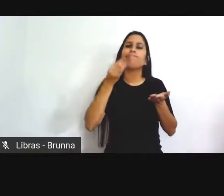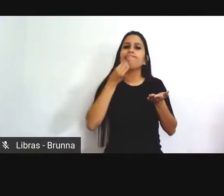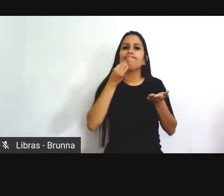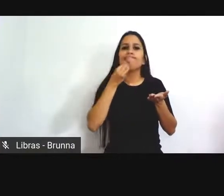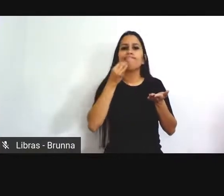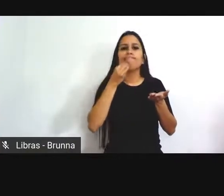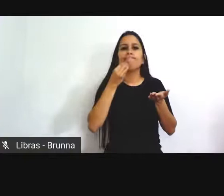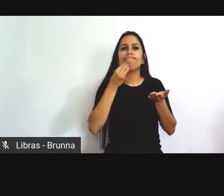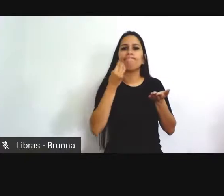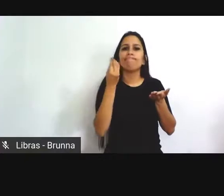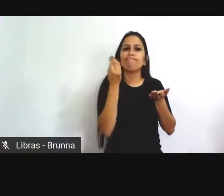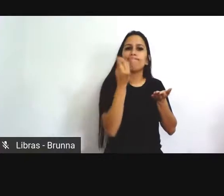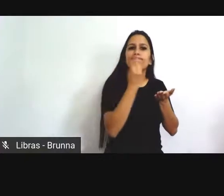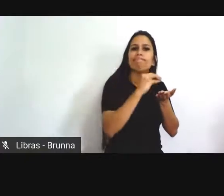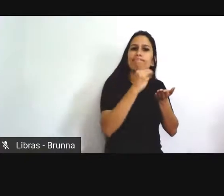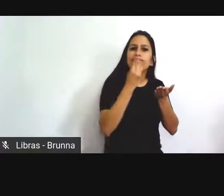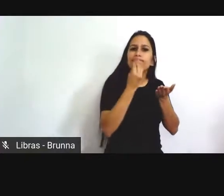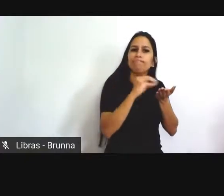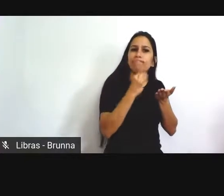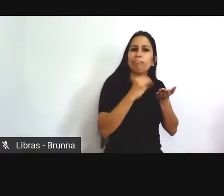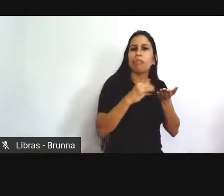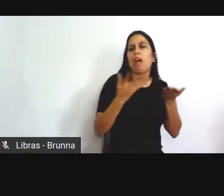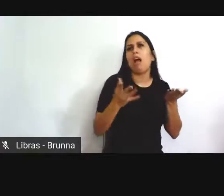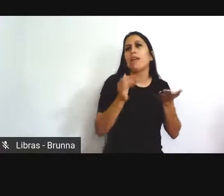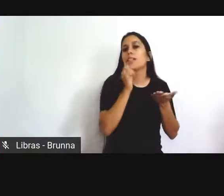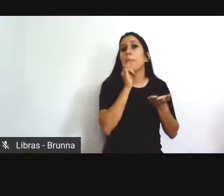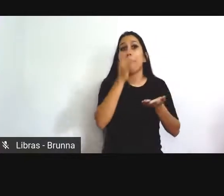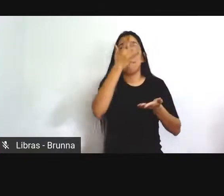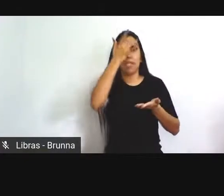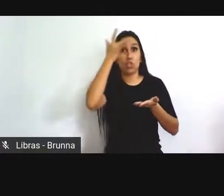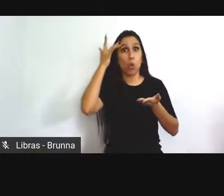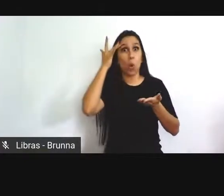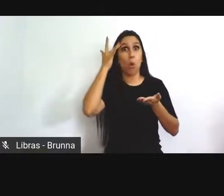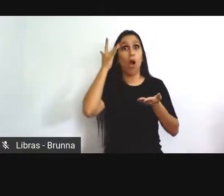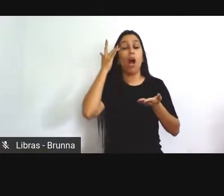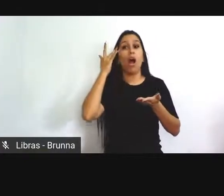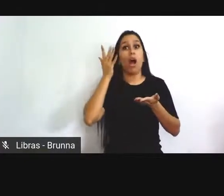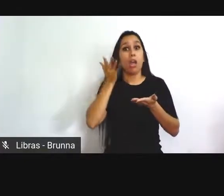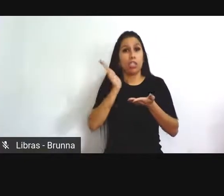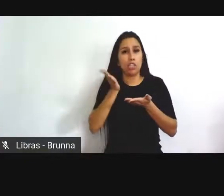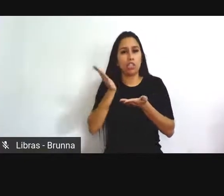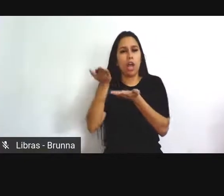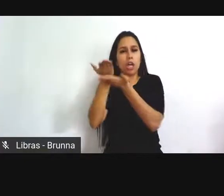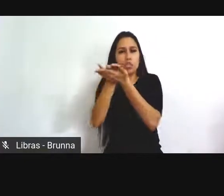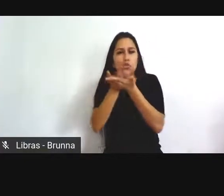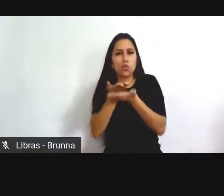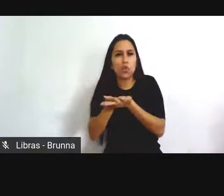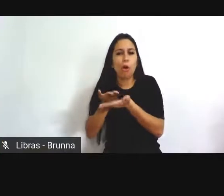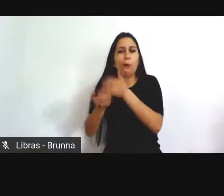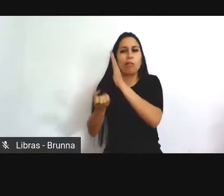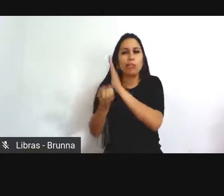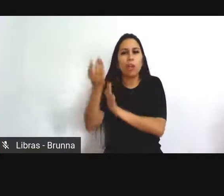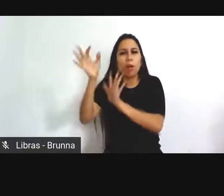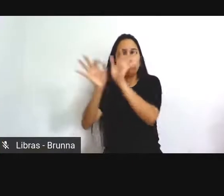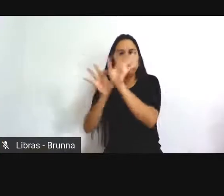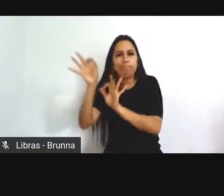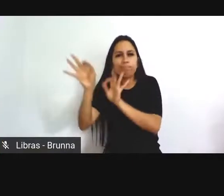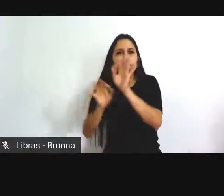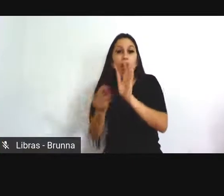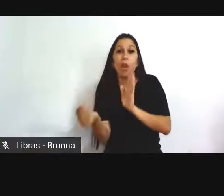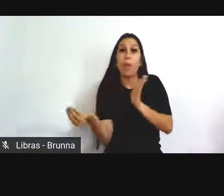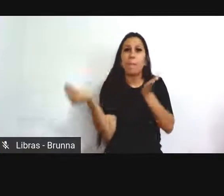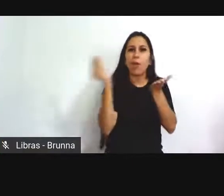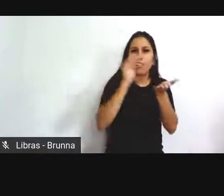conforme artigo tal. Então, citava a fonte e a pessoa que estudasse lá, né? Então, eu pensei, ó, o relatório vai ser uma coisa simples. Mas